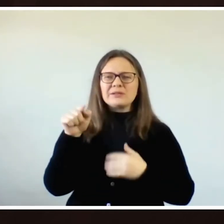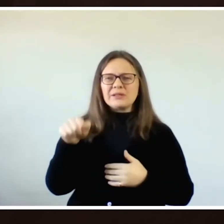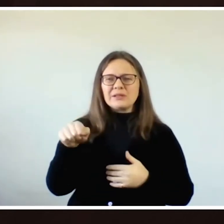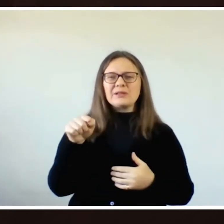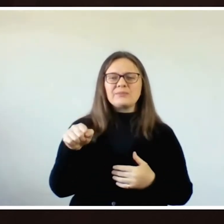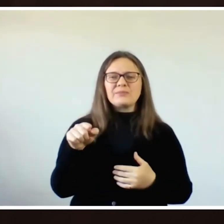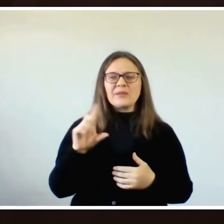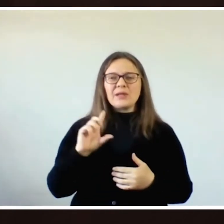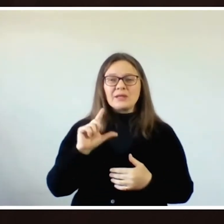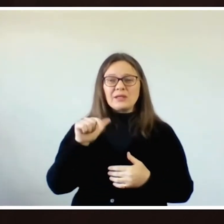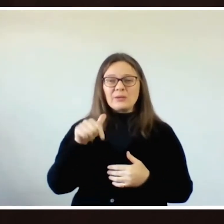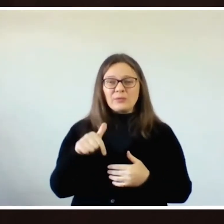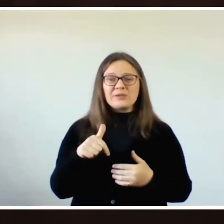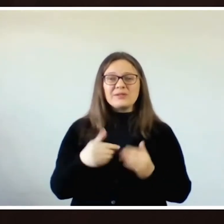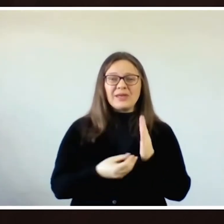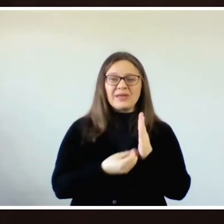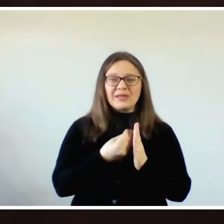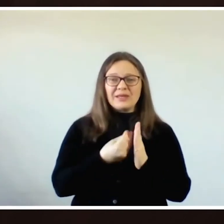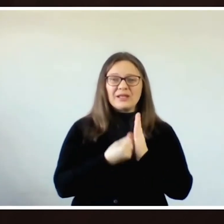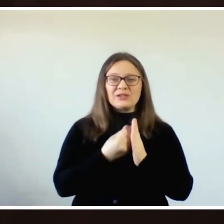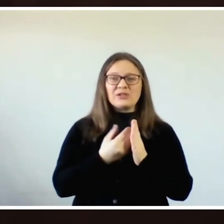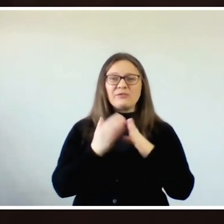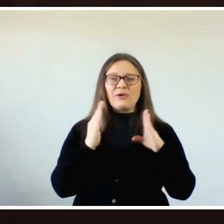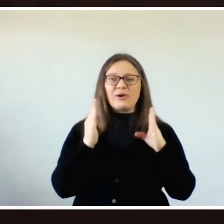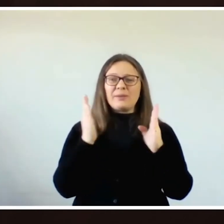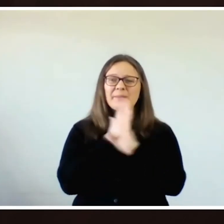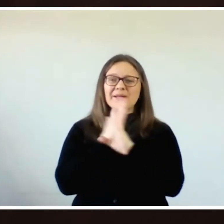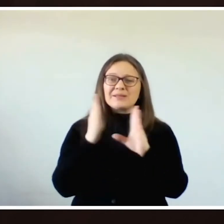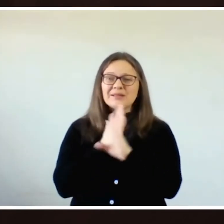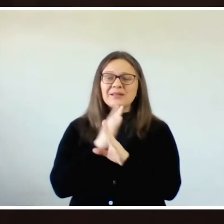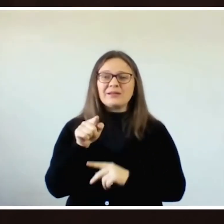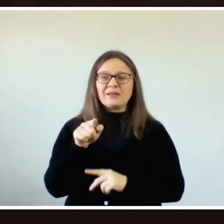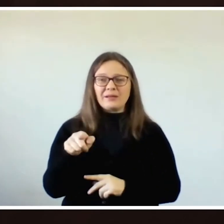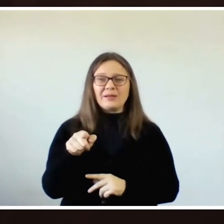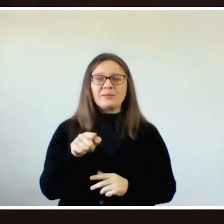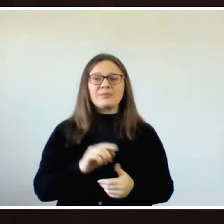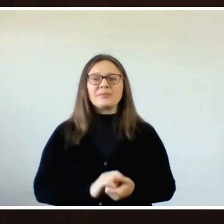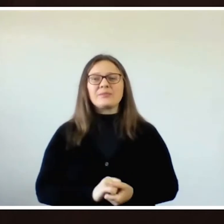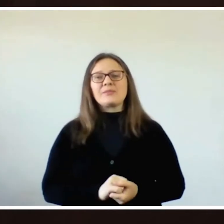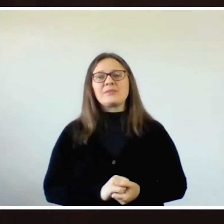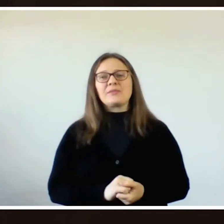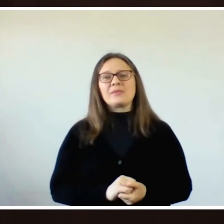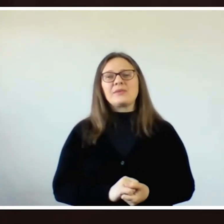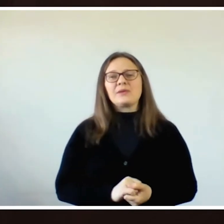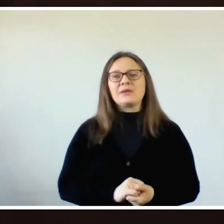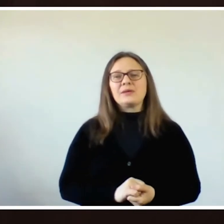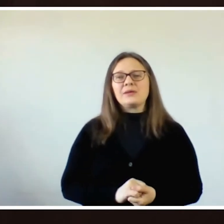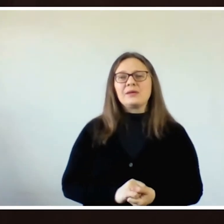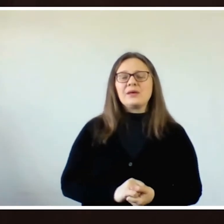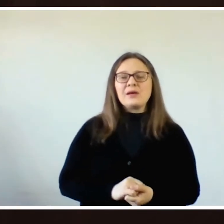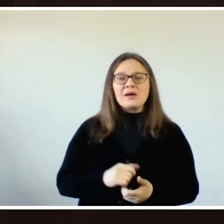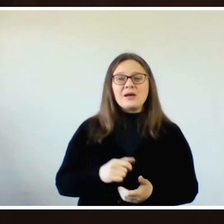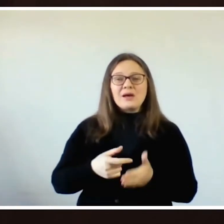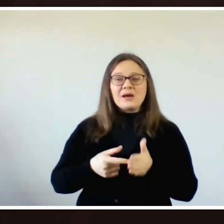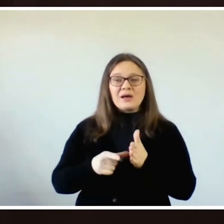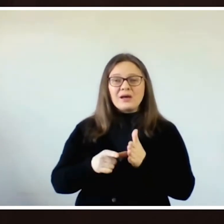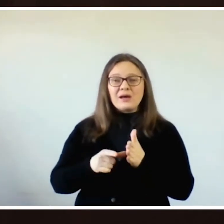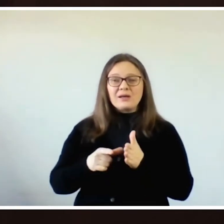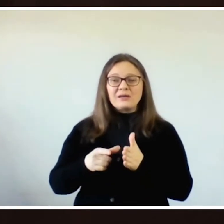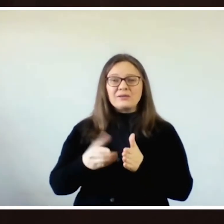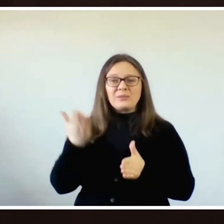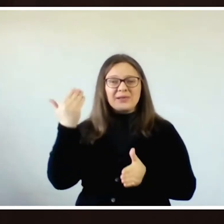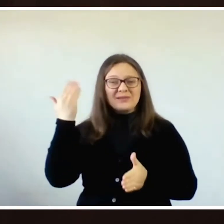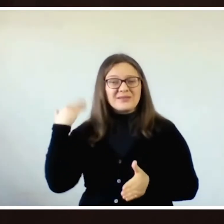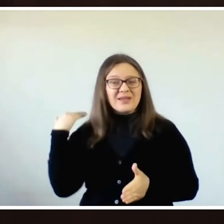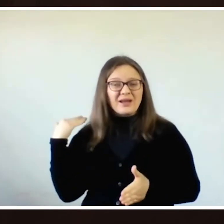perseguições. Até pouco eles eram considerados como a escória do mundo e de repente foram supervalorizados,